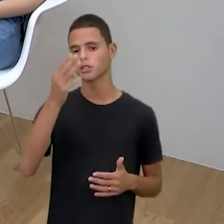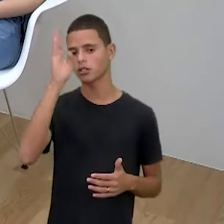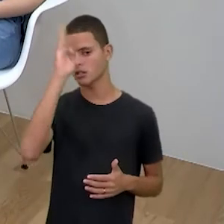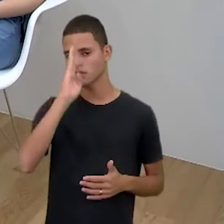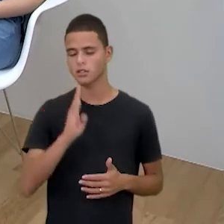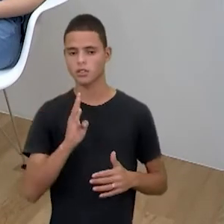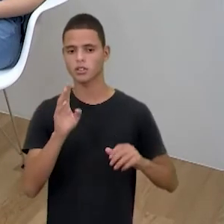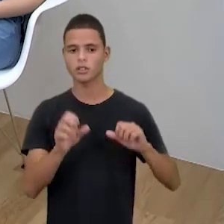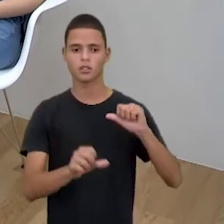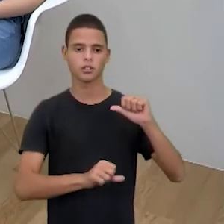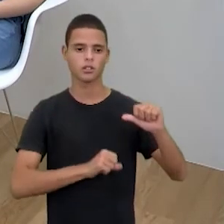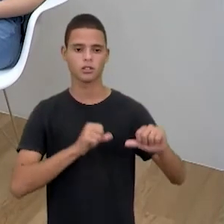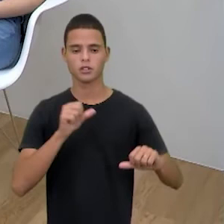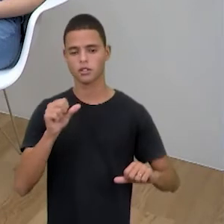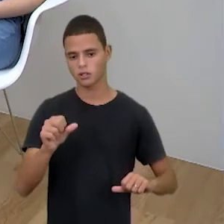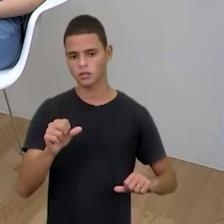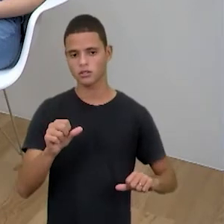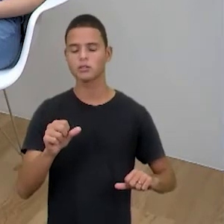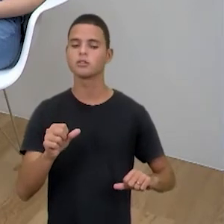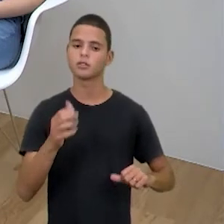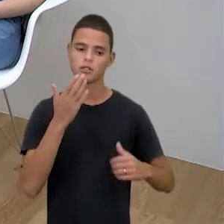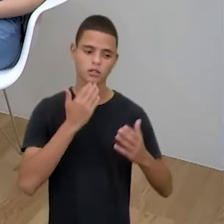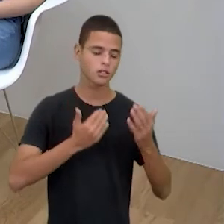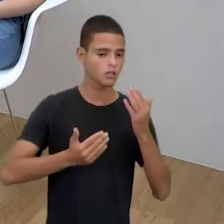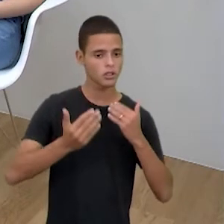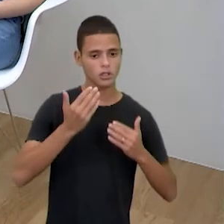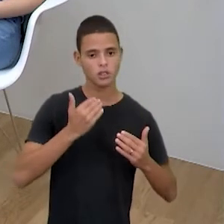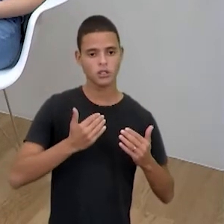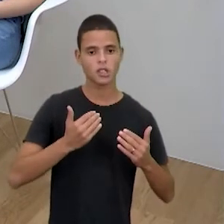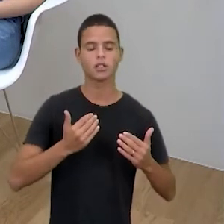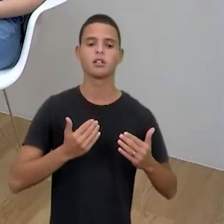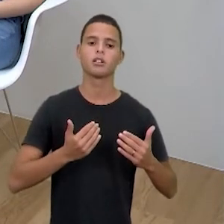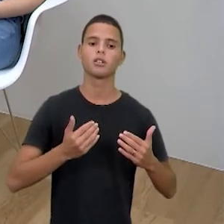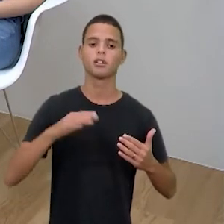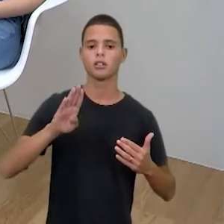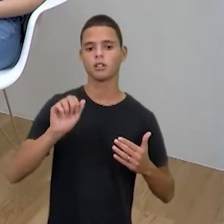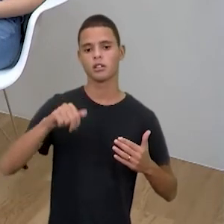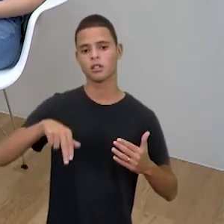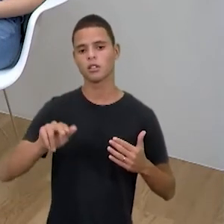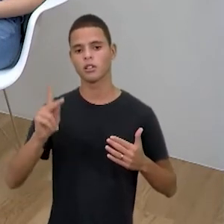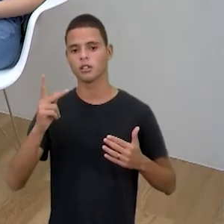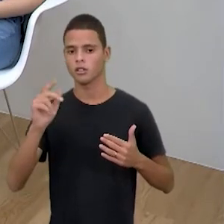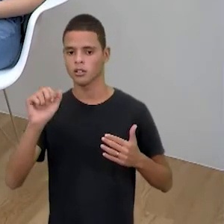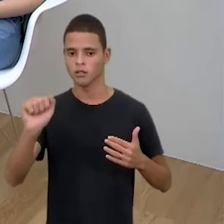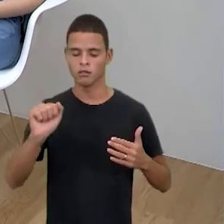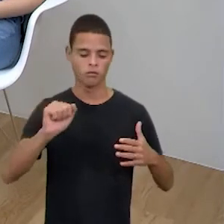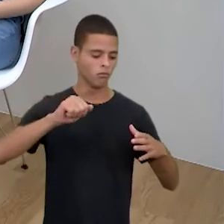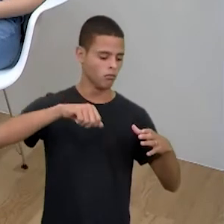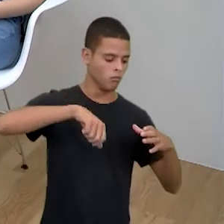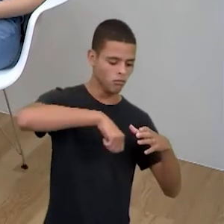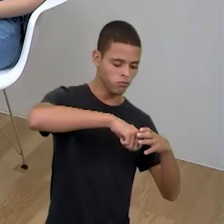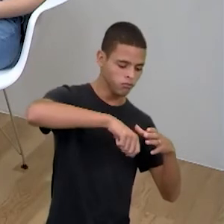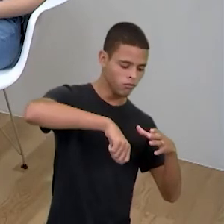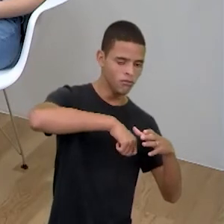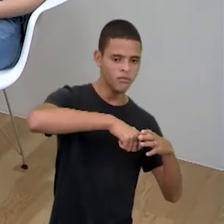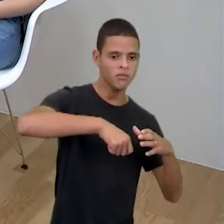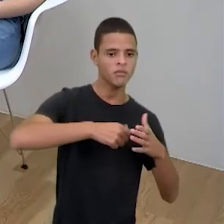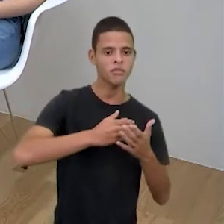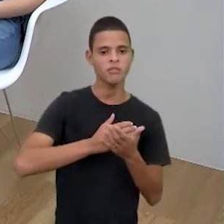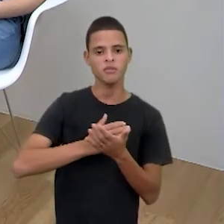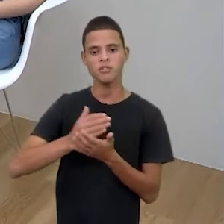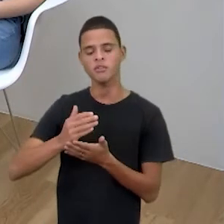nada melhor, mais fácil, mais tranquilo, mais seguro, do que você planejar esses recursos. E a única forma